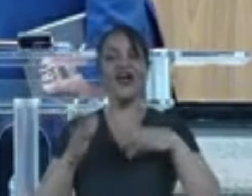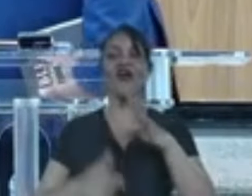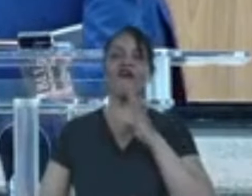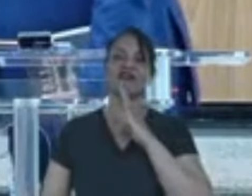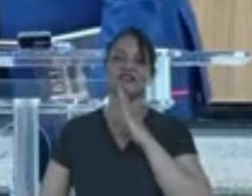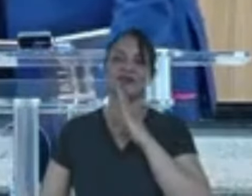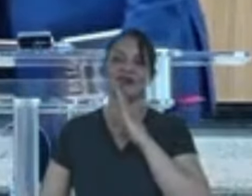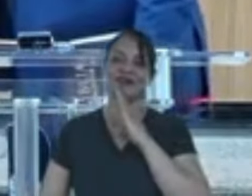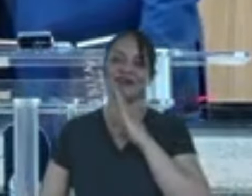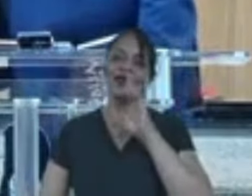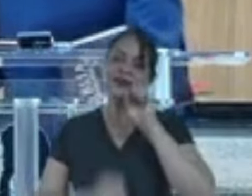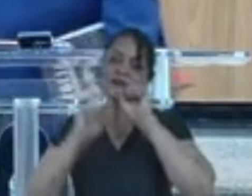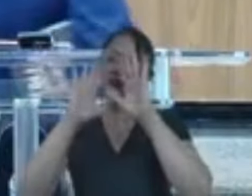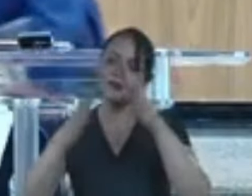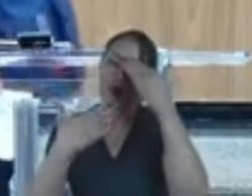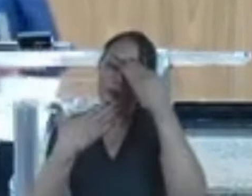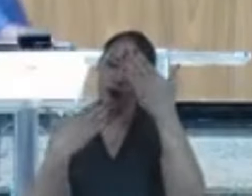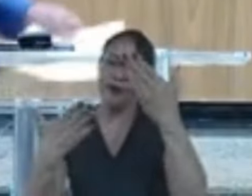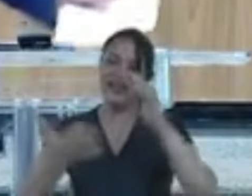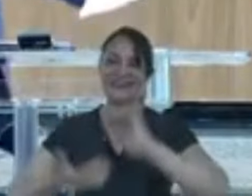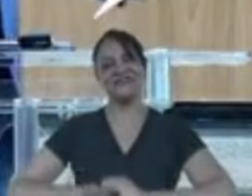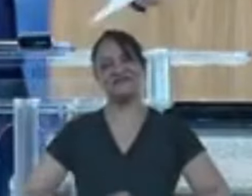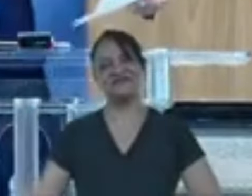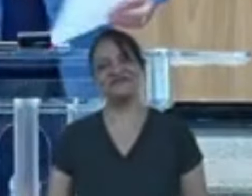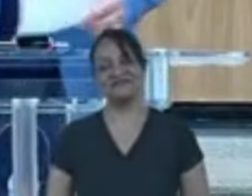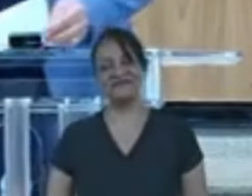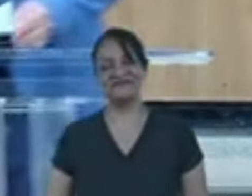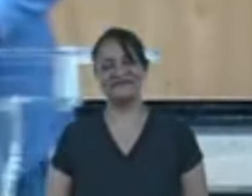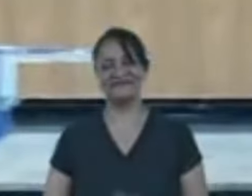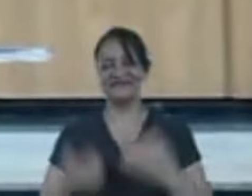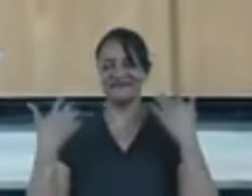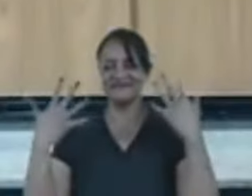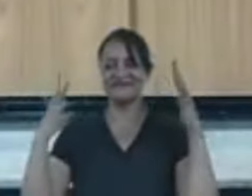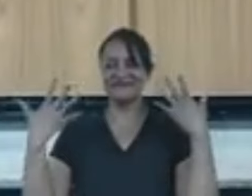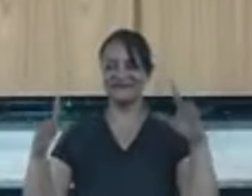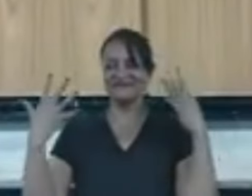Paulo, Deus abençoe. Obrigado, Paulo. Obrigado.